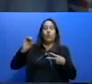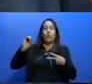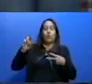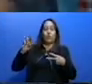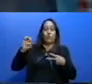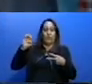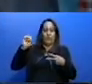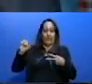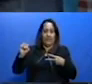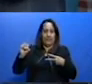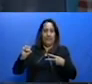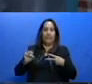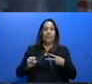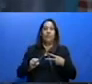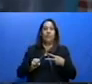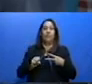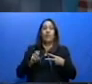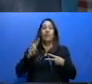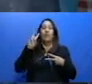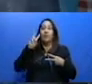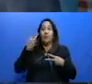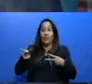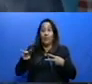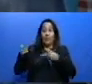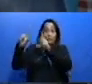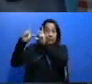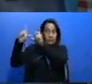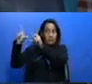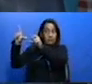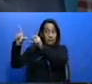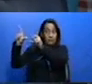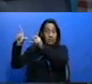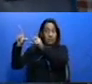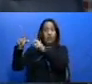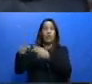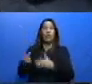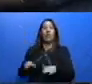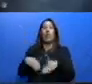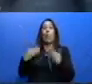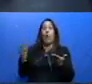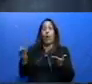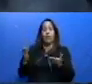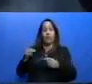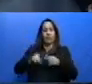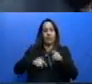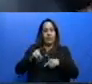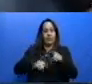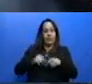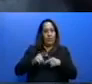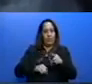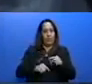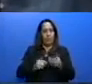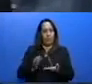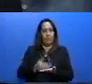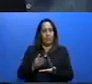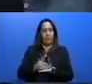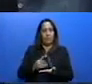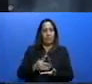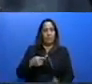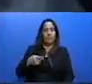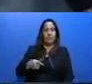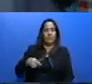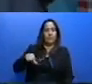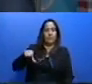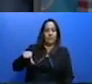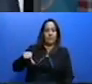imagens e vamos responder de acordo com o que nós acabamos de ver, ok? Página